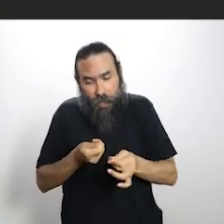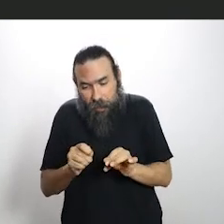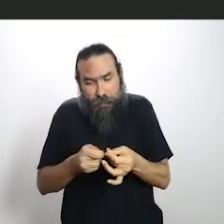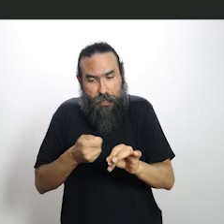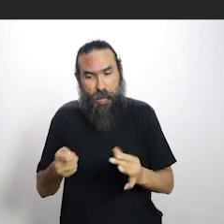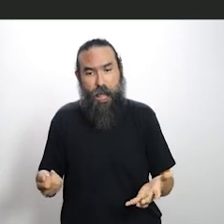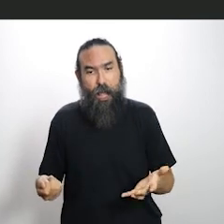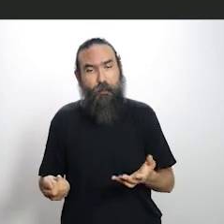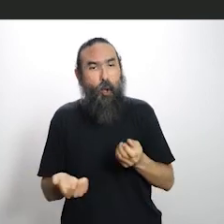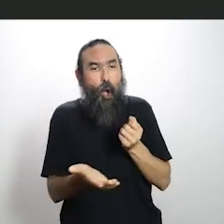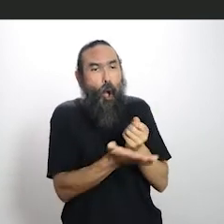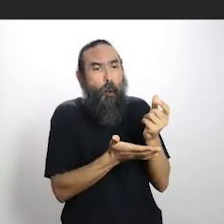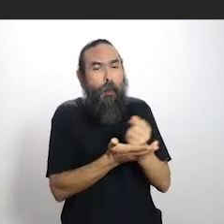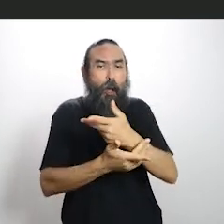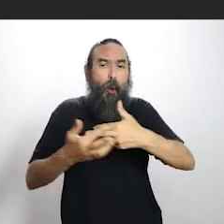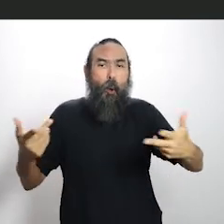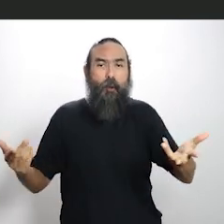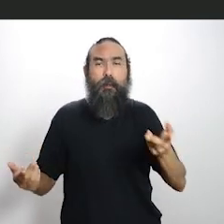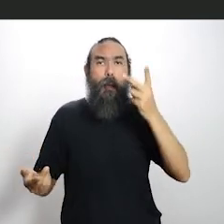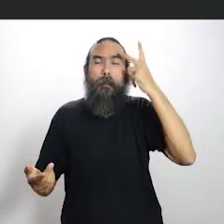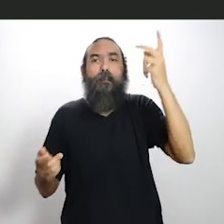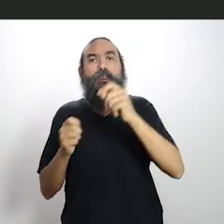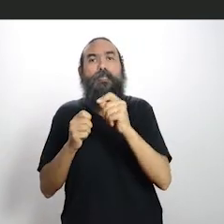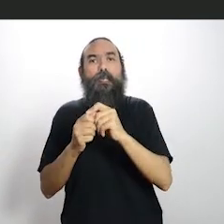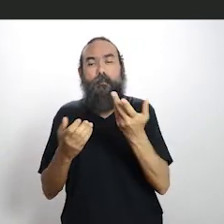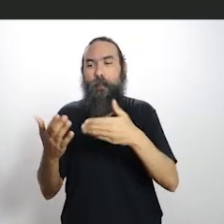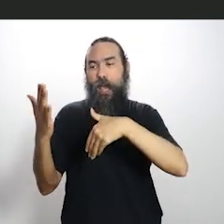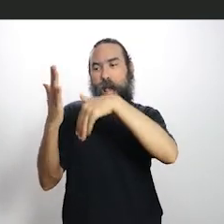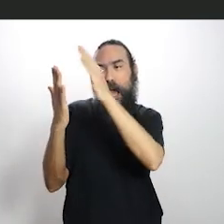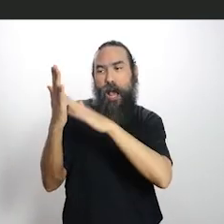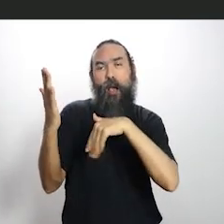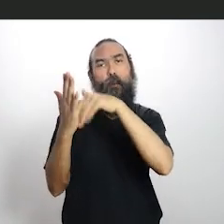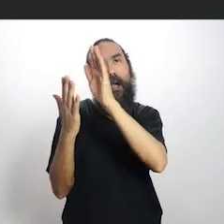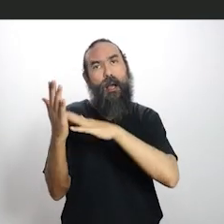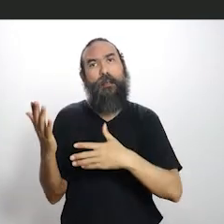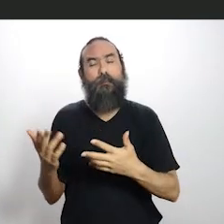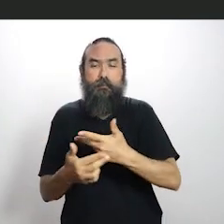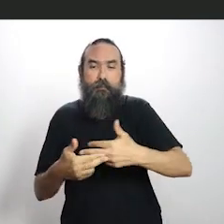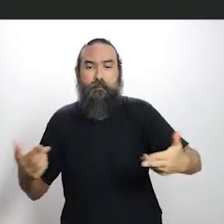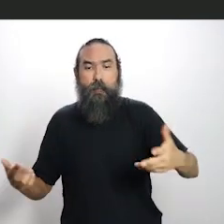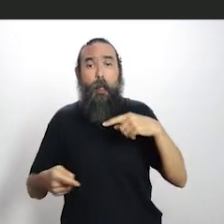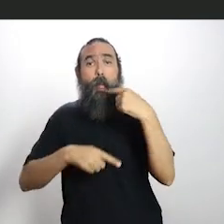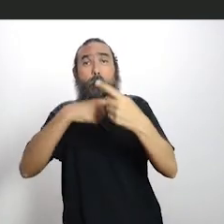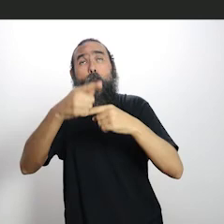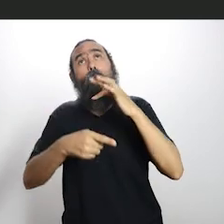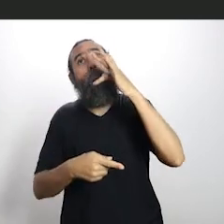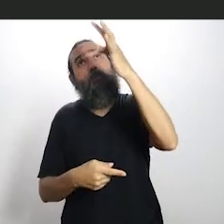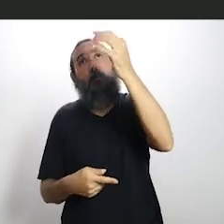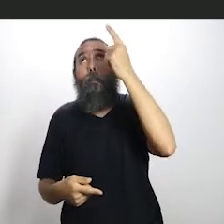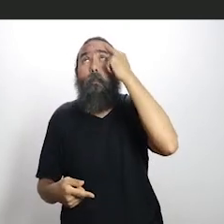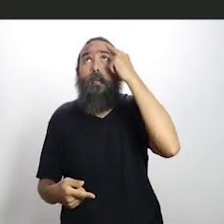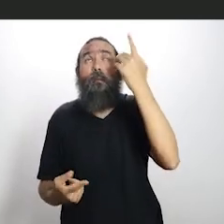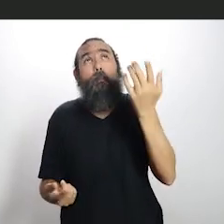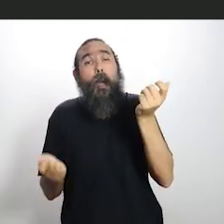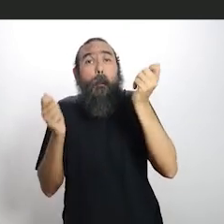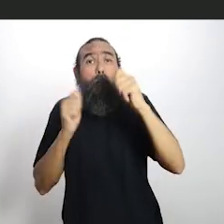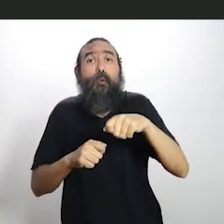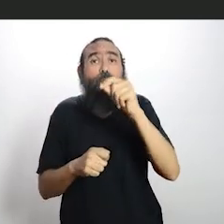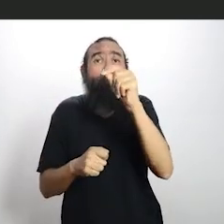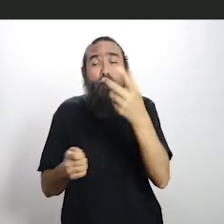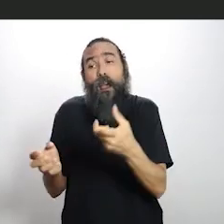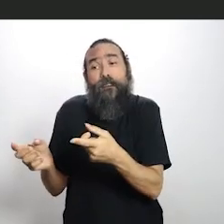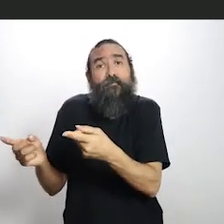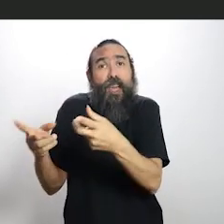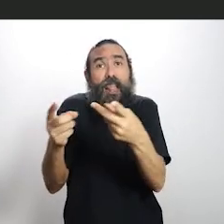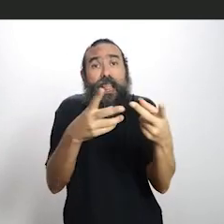propostas que tem chegado até nós e que a gente gostaria realmente de aproveitar tudo aquilo que foi feito de bom no nosso